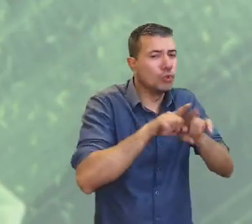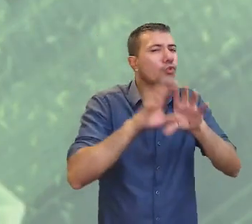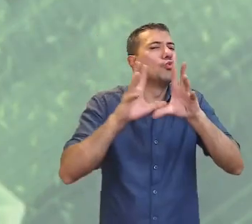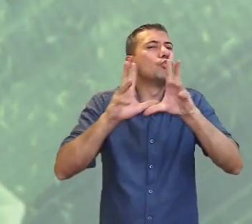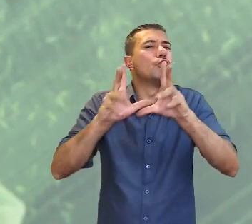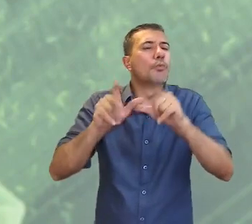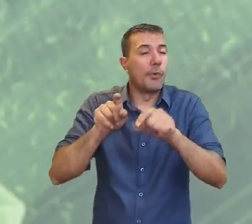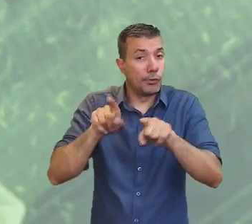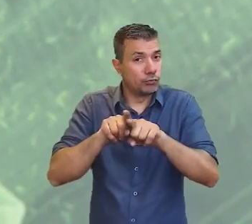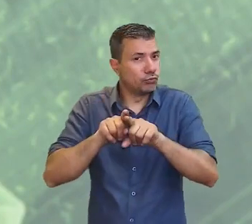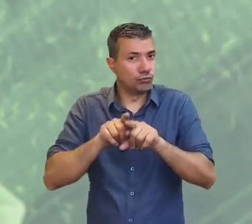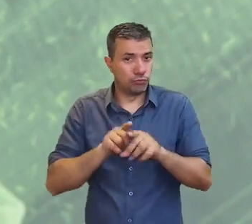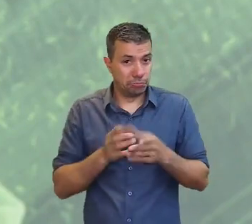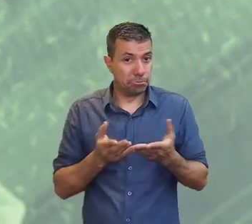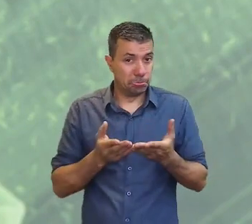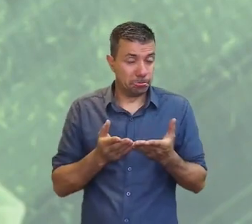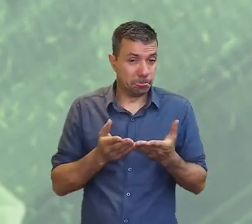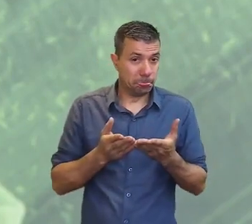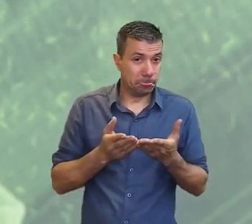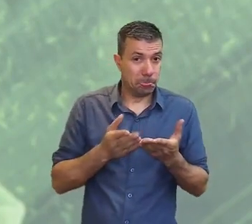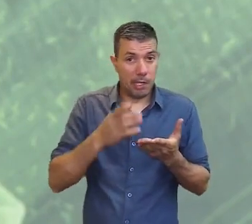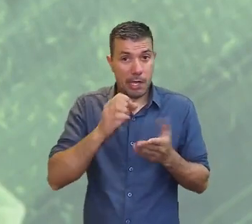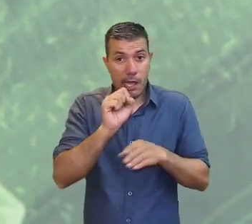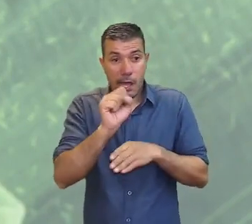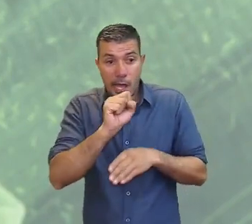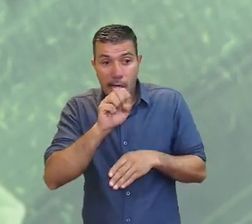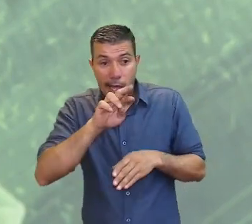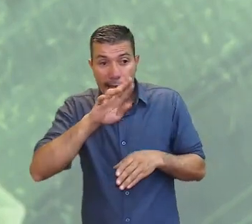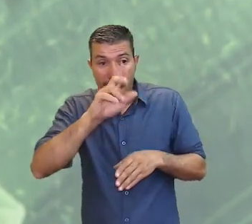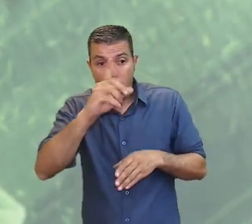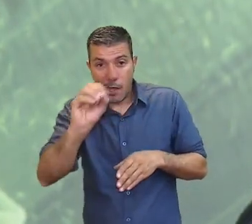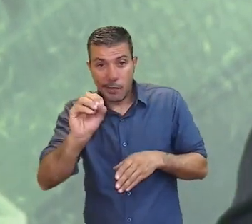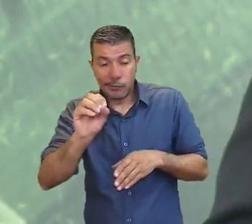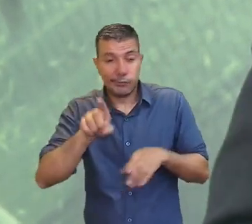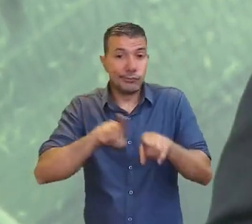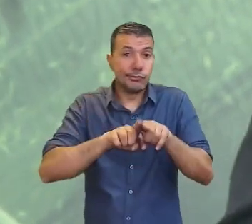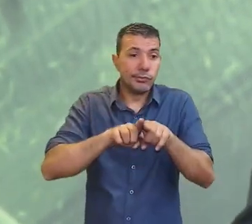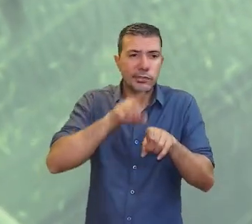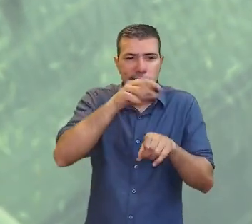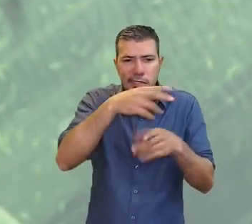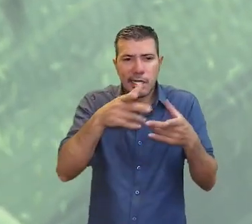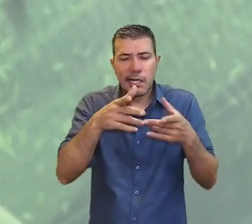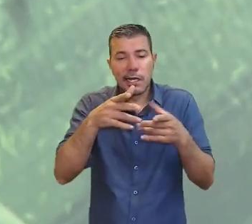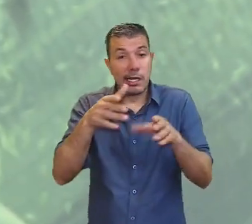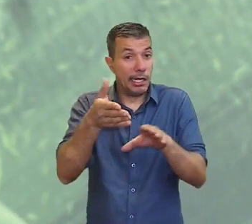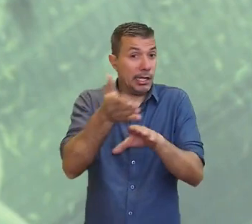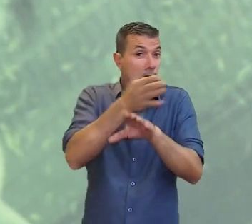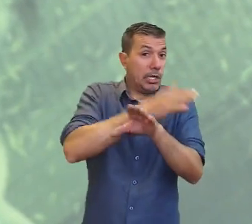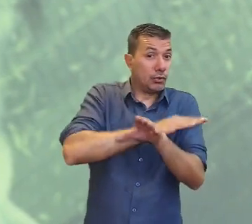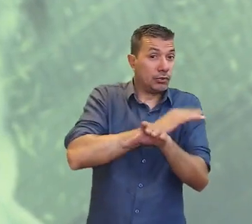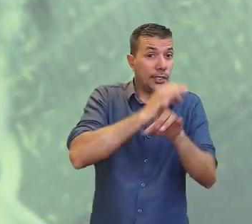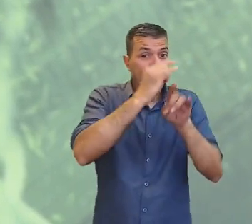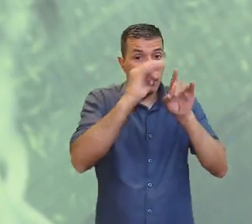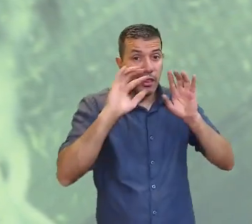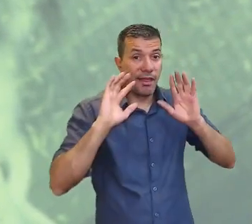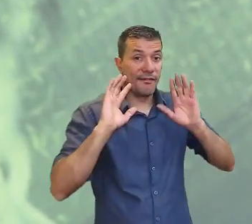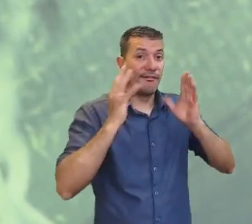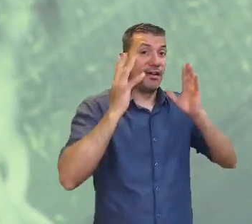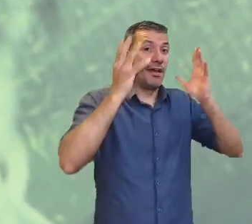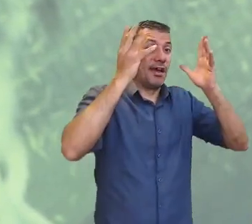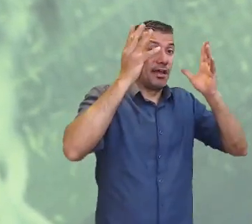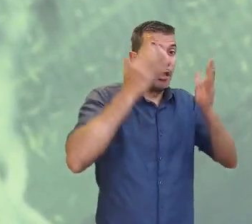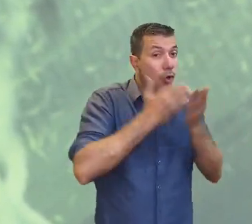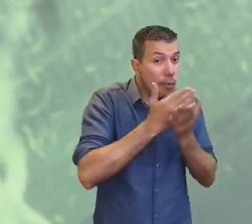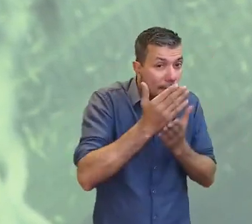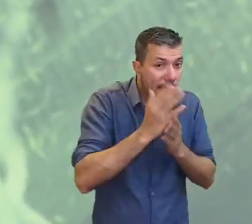que a Bíblia relata aqui que Arão, nesse caso, antes da cerimônia começar, ele precisava deixar